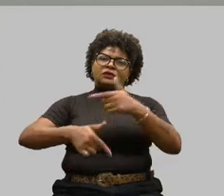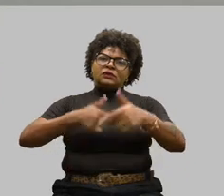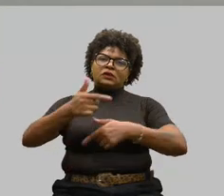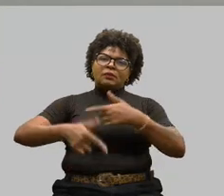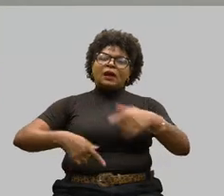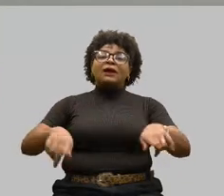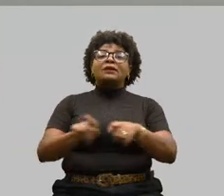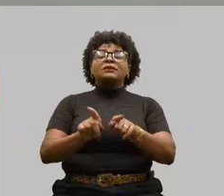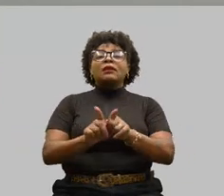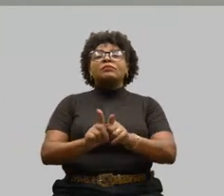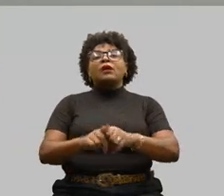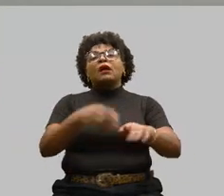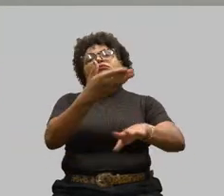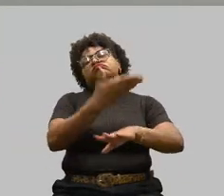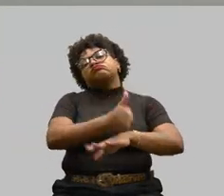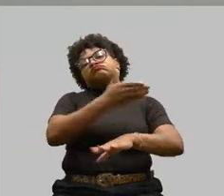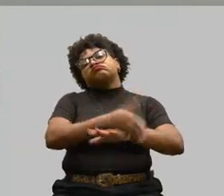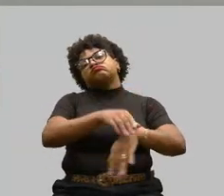em libras